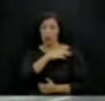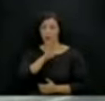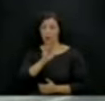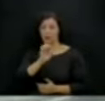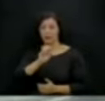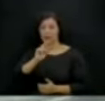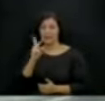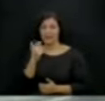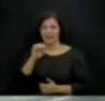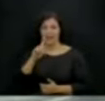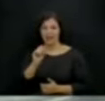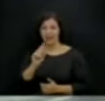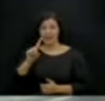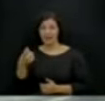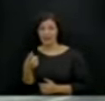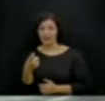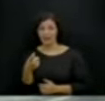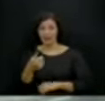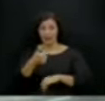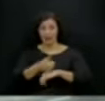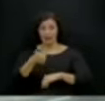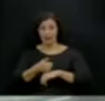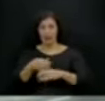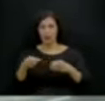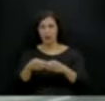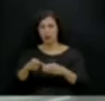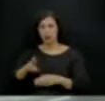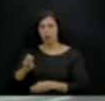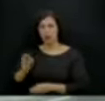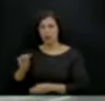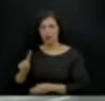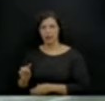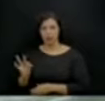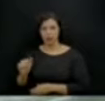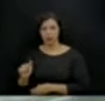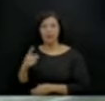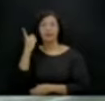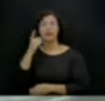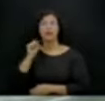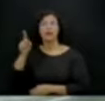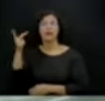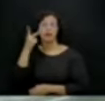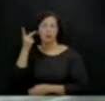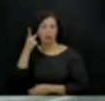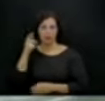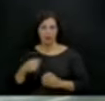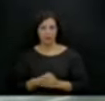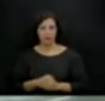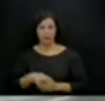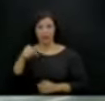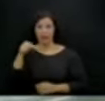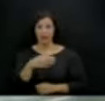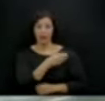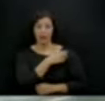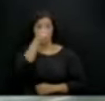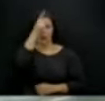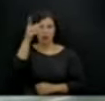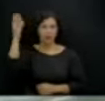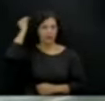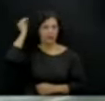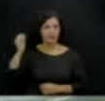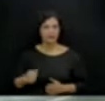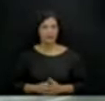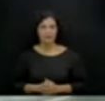vez comandante da Rota hoje Deputado em São Paulo aqui é o Coronel Lee